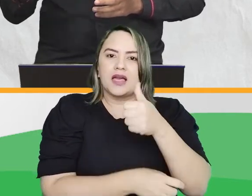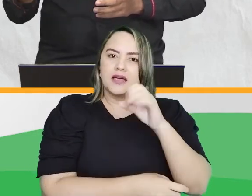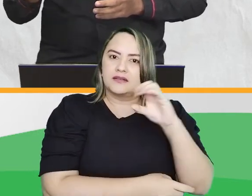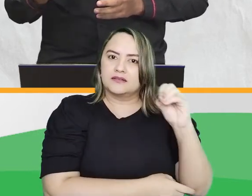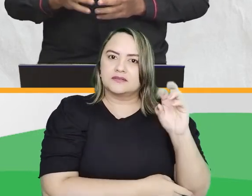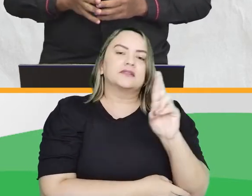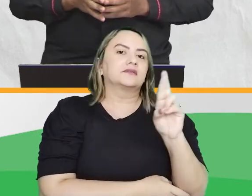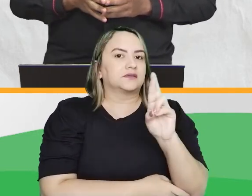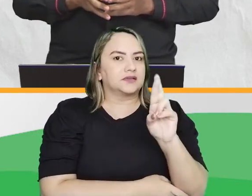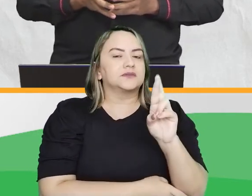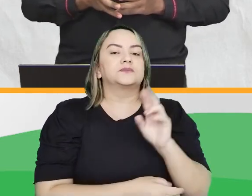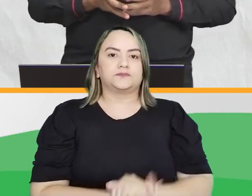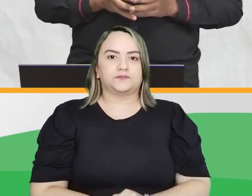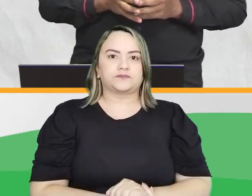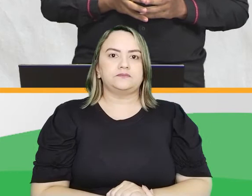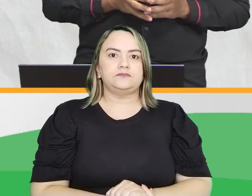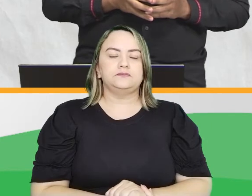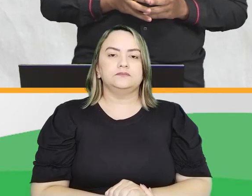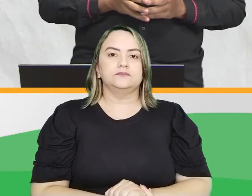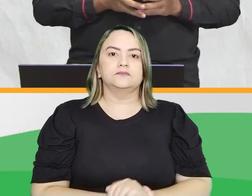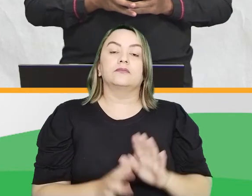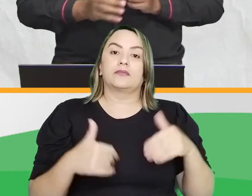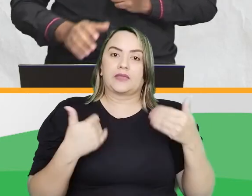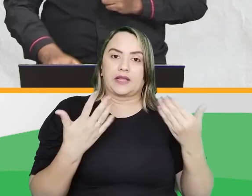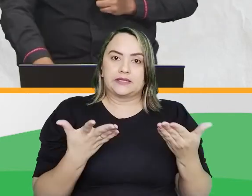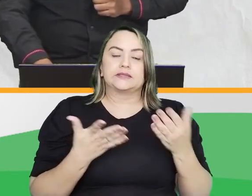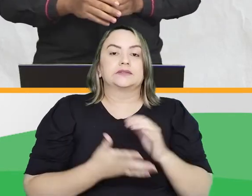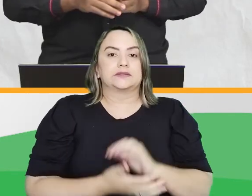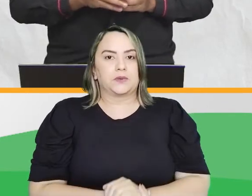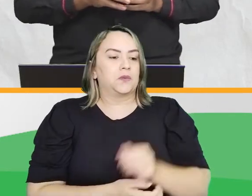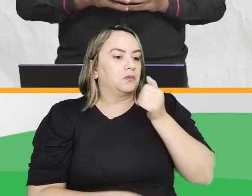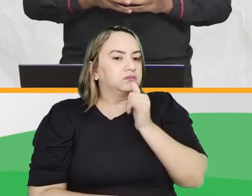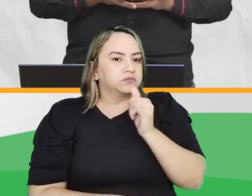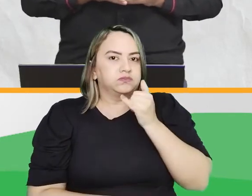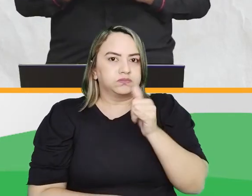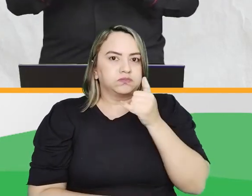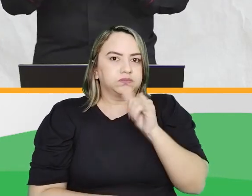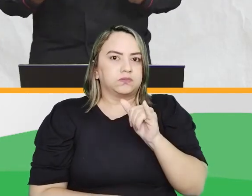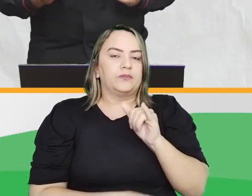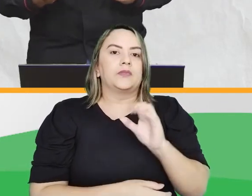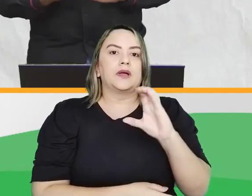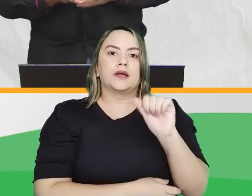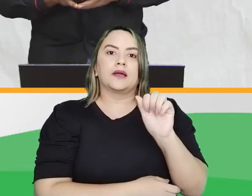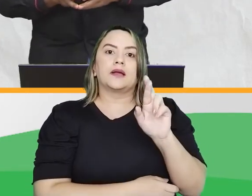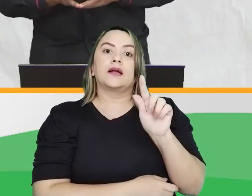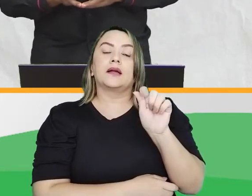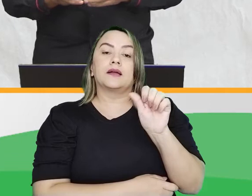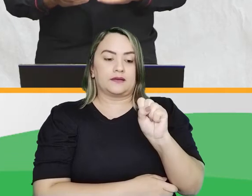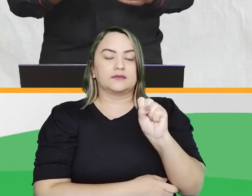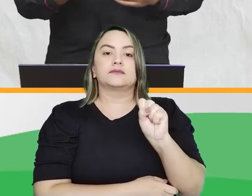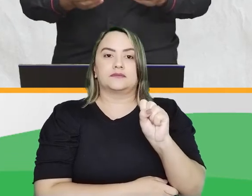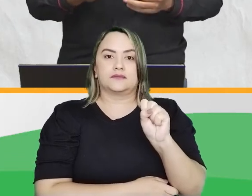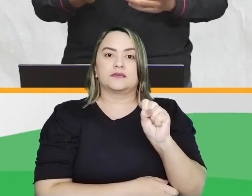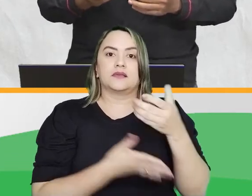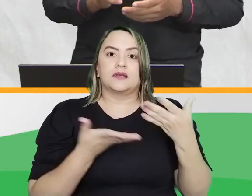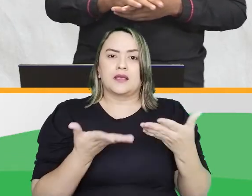você pagaria R$100, né, pelo consumo de energia elétrica deste aparelho. Então, vamos lá. As cargas elétricas, né, elas já